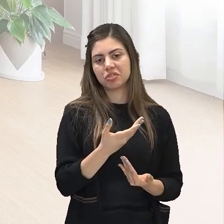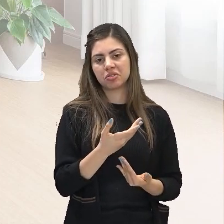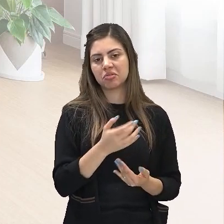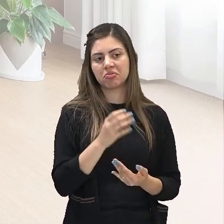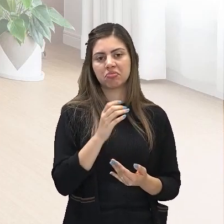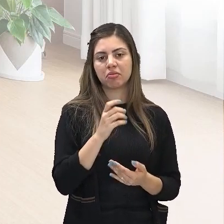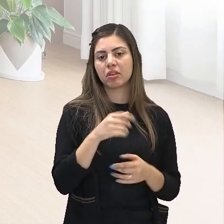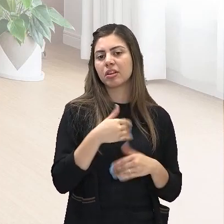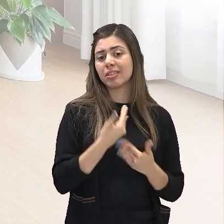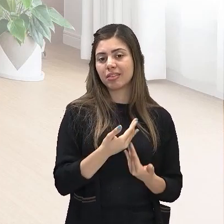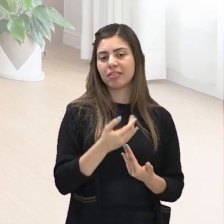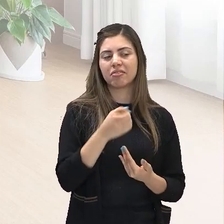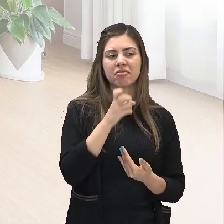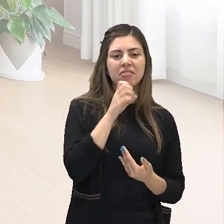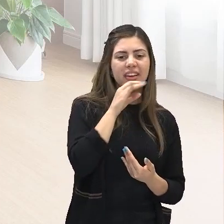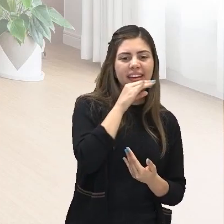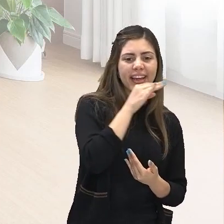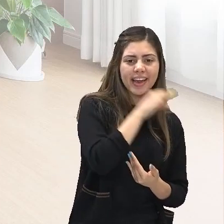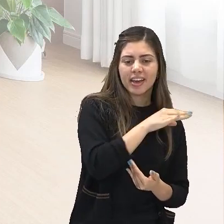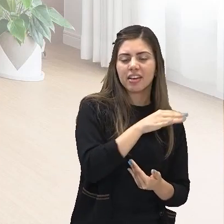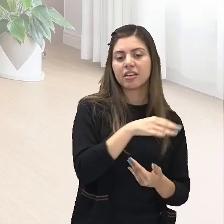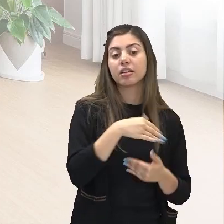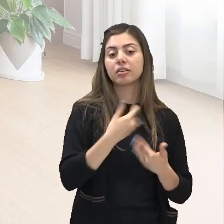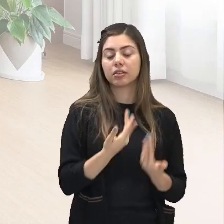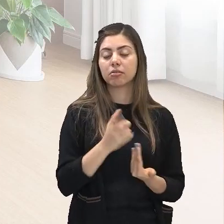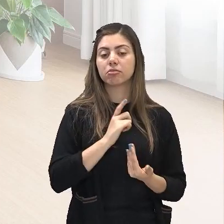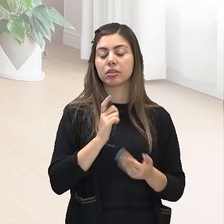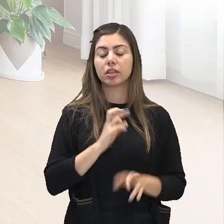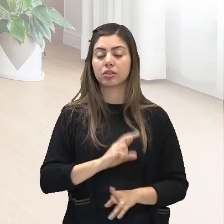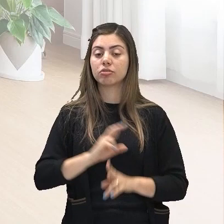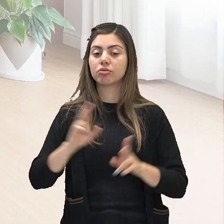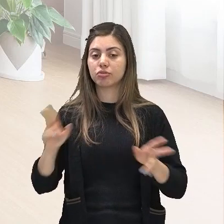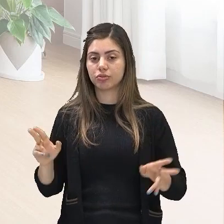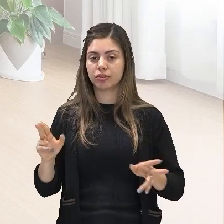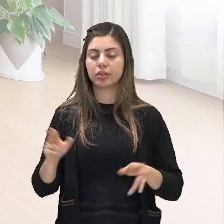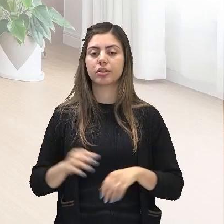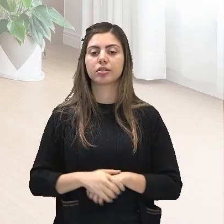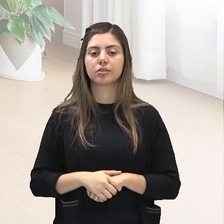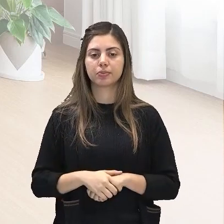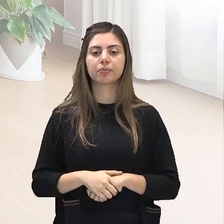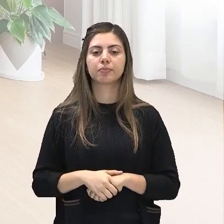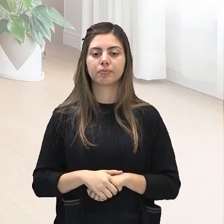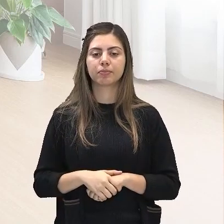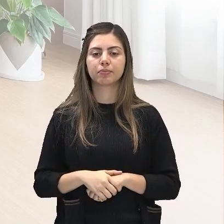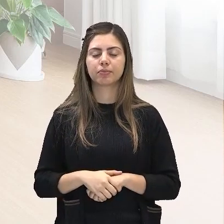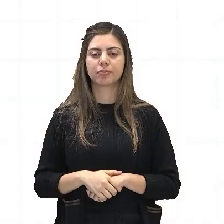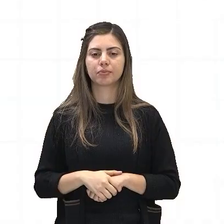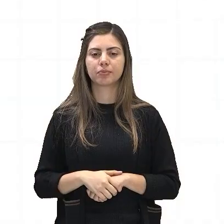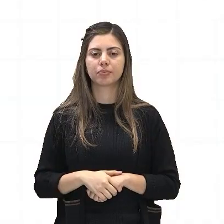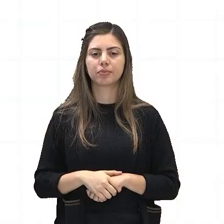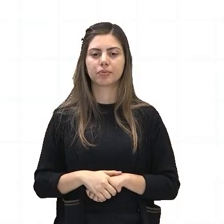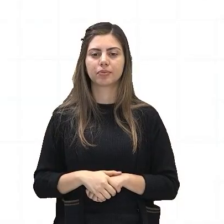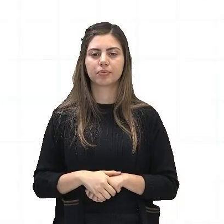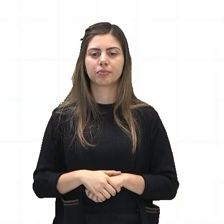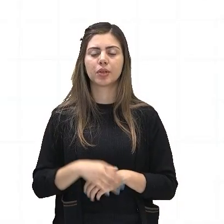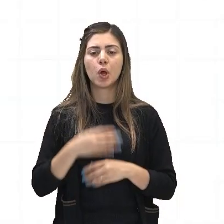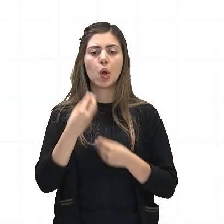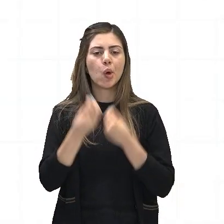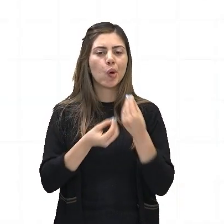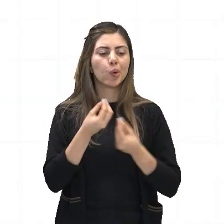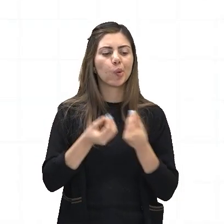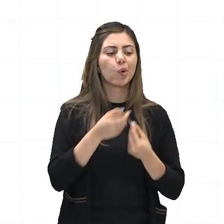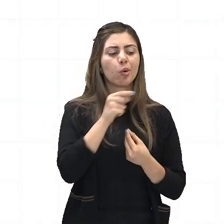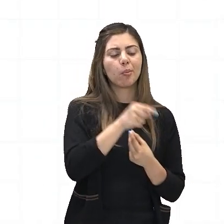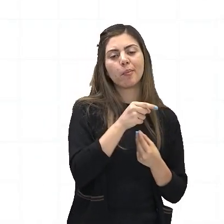gente tem essa diferença aí do aparelho elétrico para o aparelho eletrônico. Certo? Vamos ver aí mais informações. Como